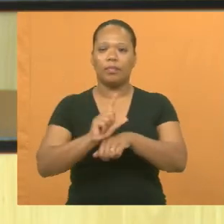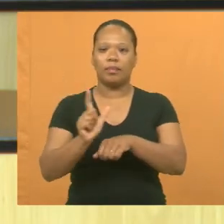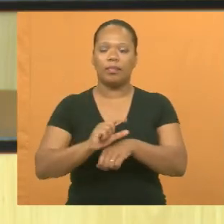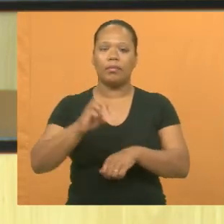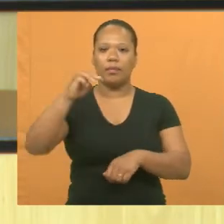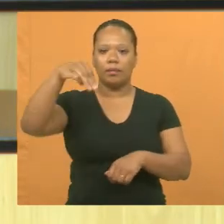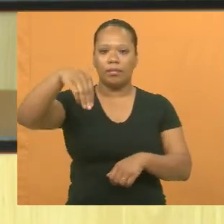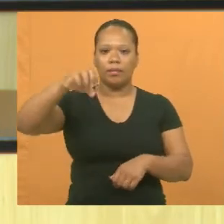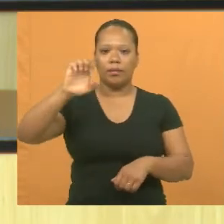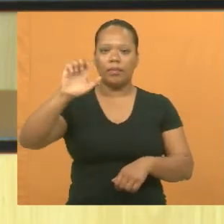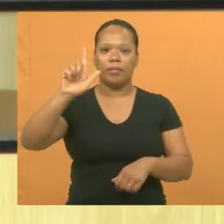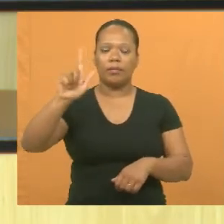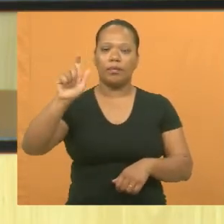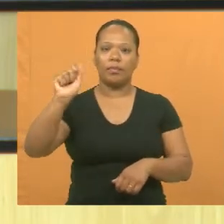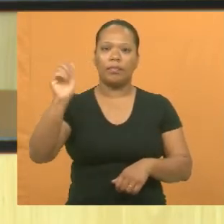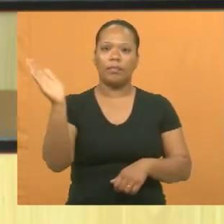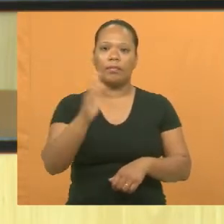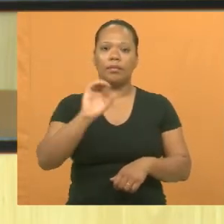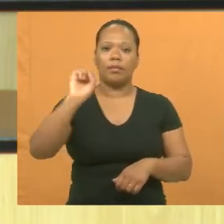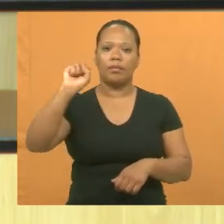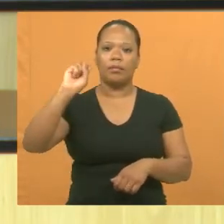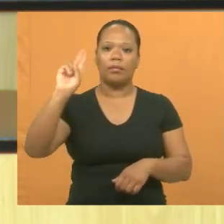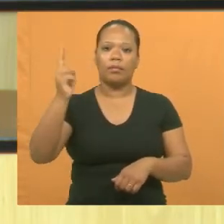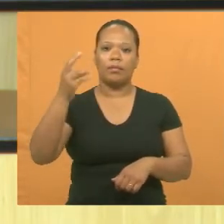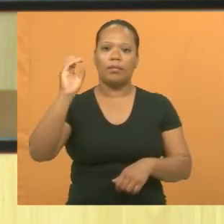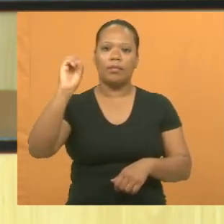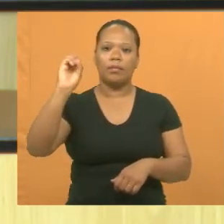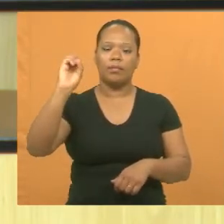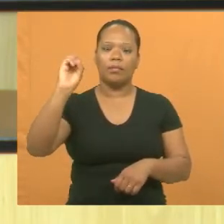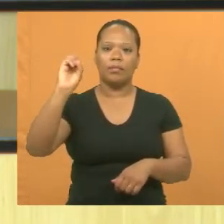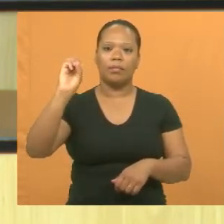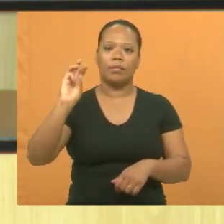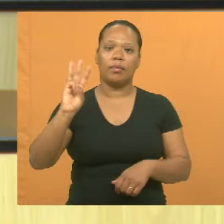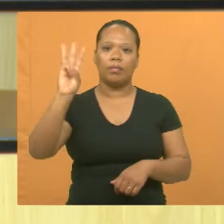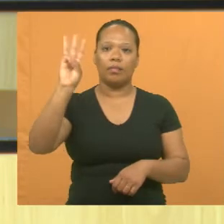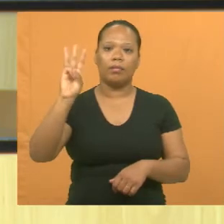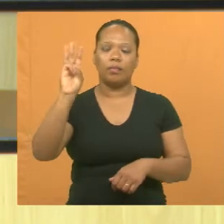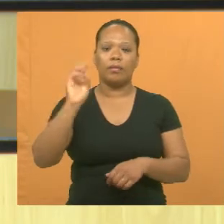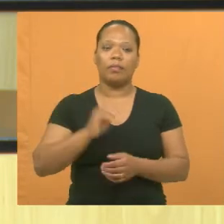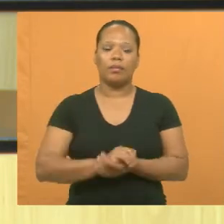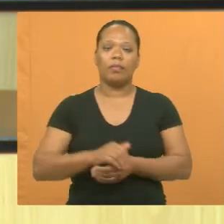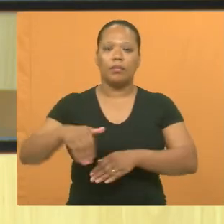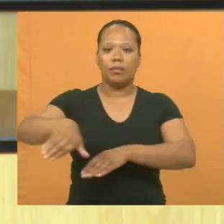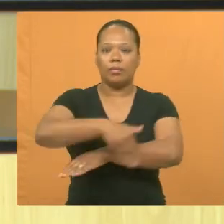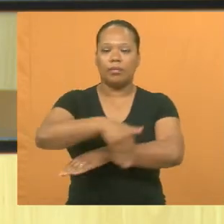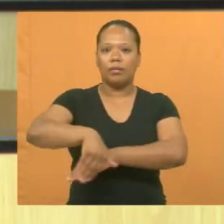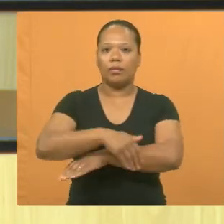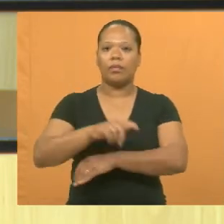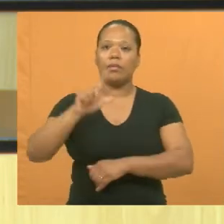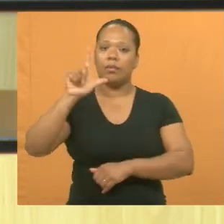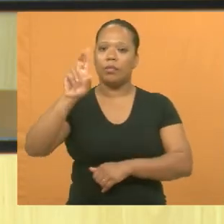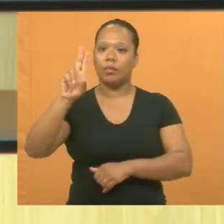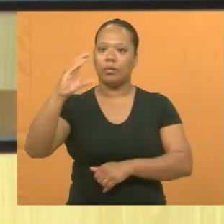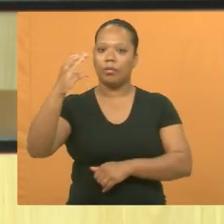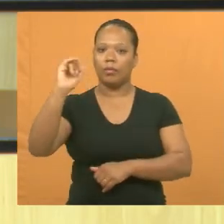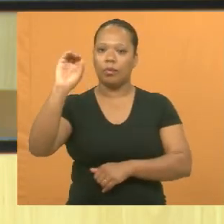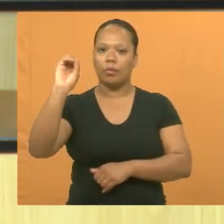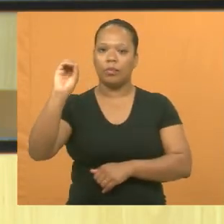Show, varejista Cita, a rua Luiz Máximo, Dr. Lúcio Malta,